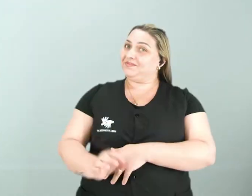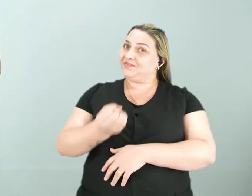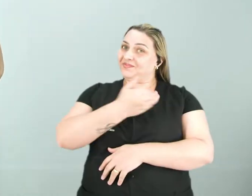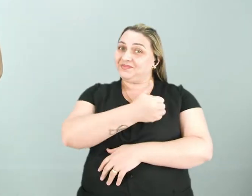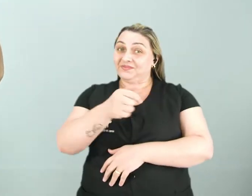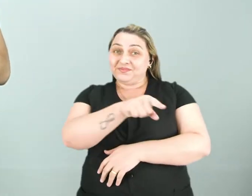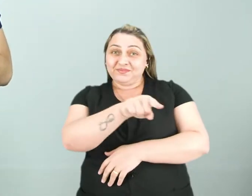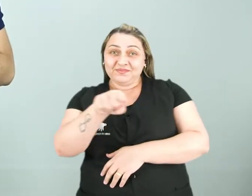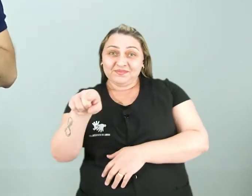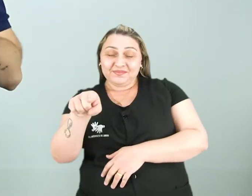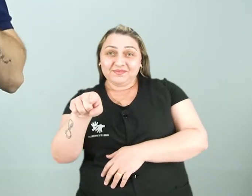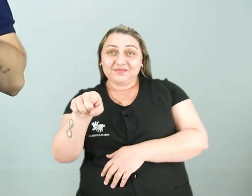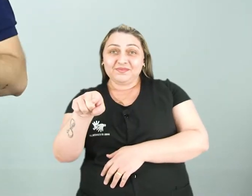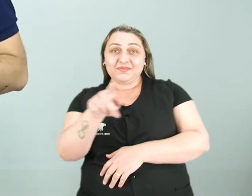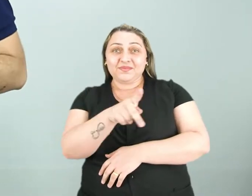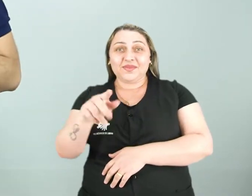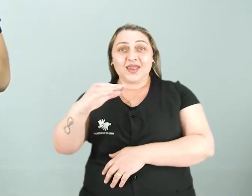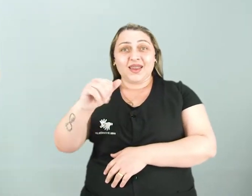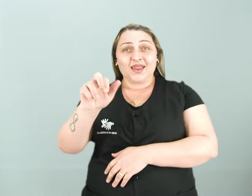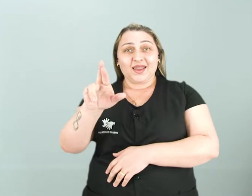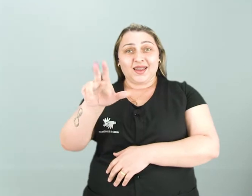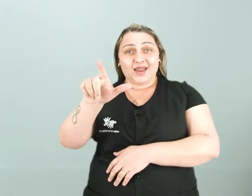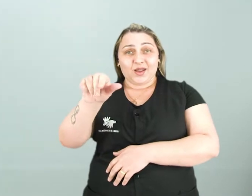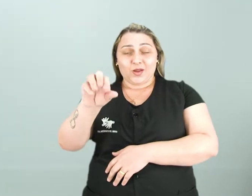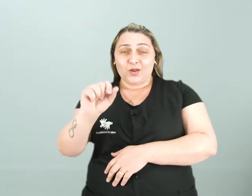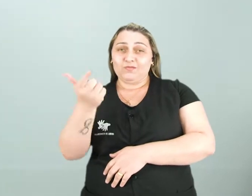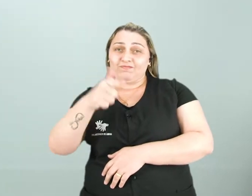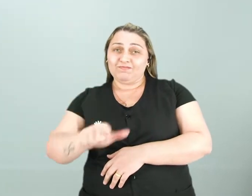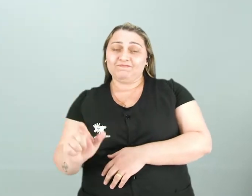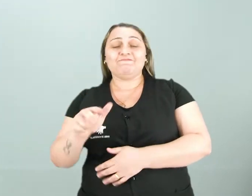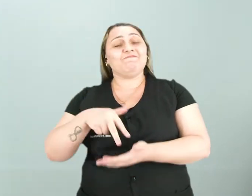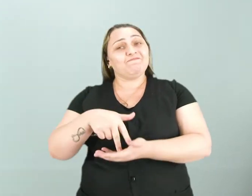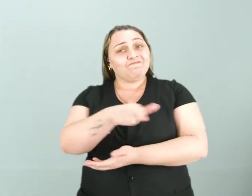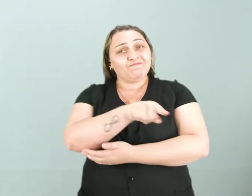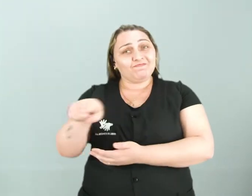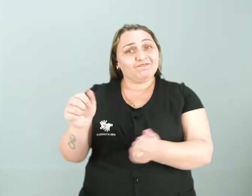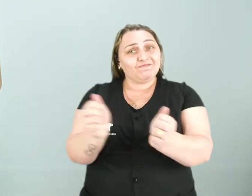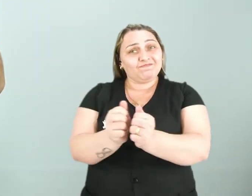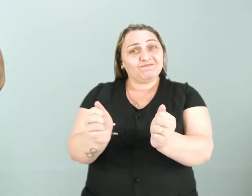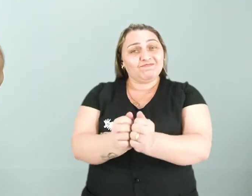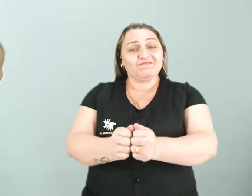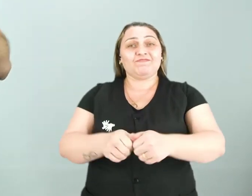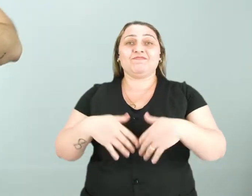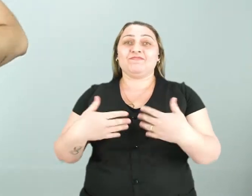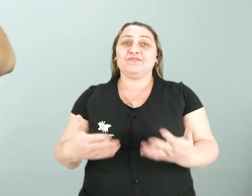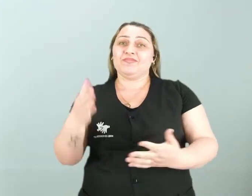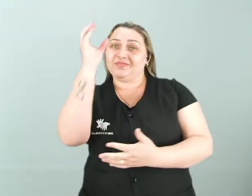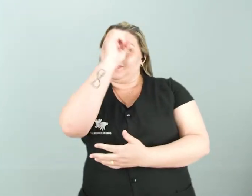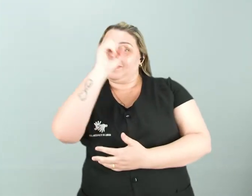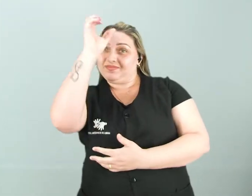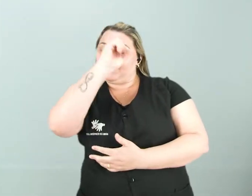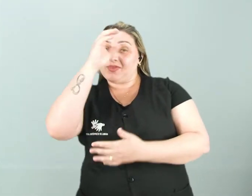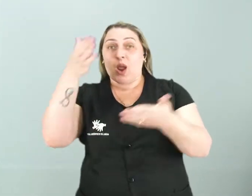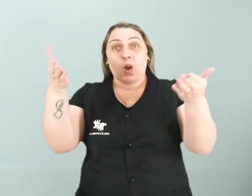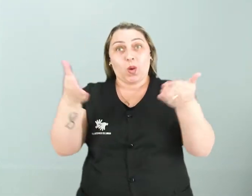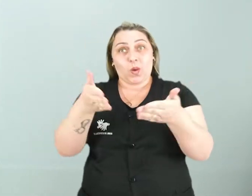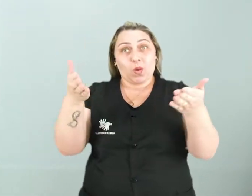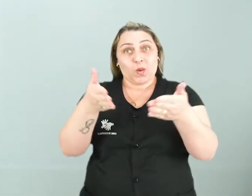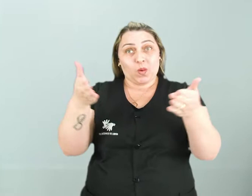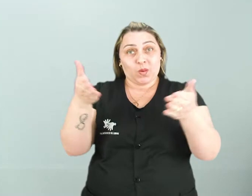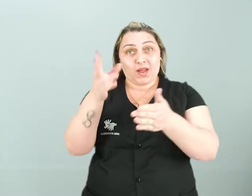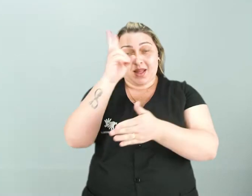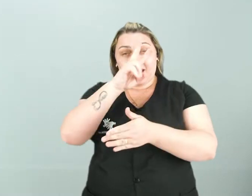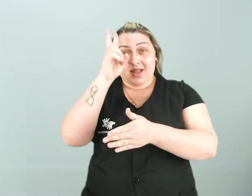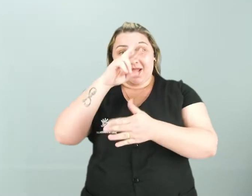Olá, crianças, tudo bem? Eu sou o professor Carlos Lima e estou aqui novamente com vocês. Nós aprendemos muita coisa hoje, não foi?